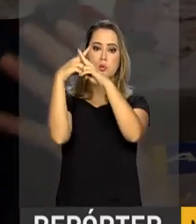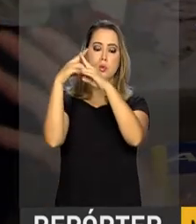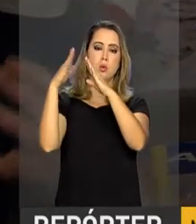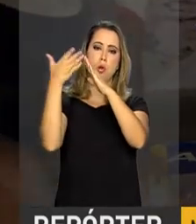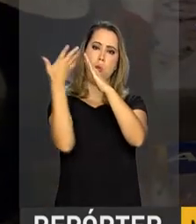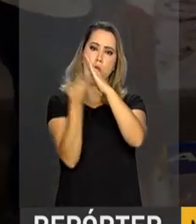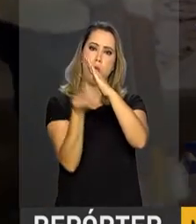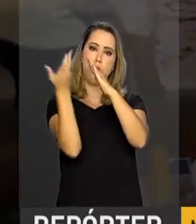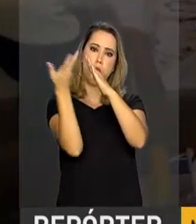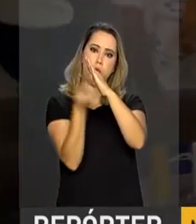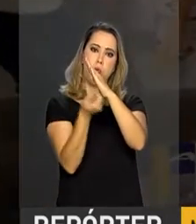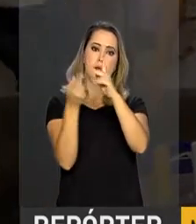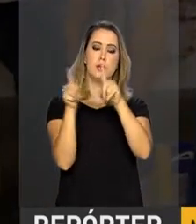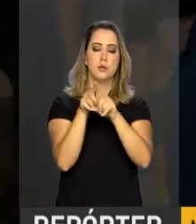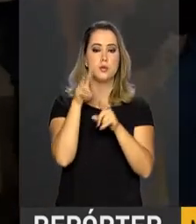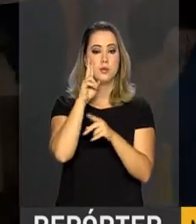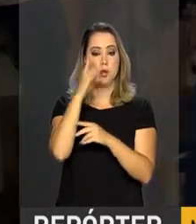que